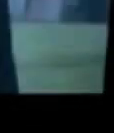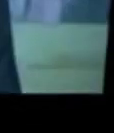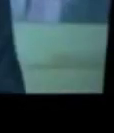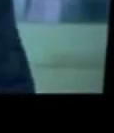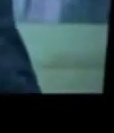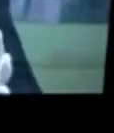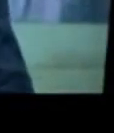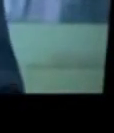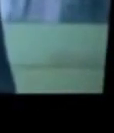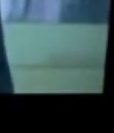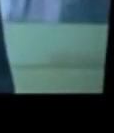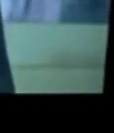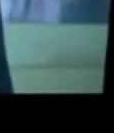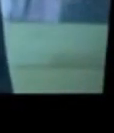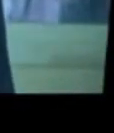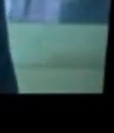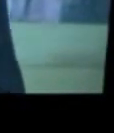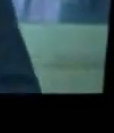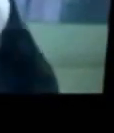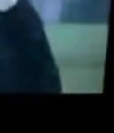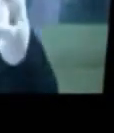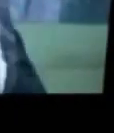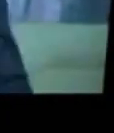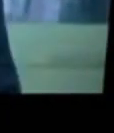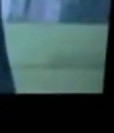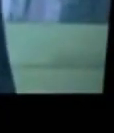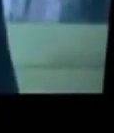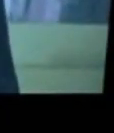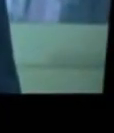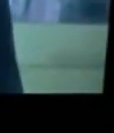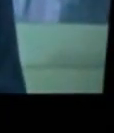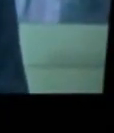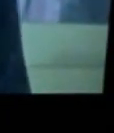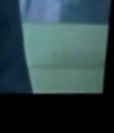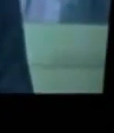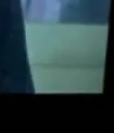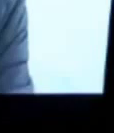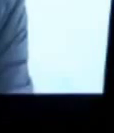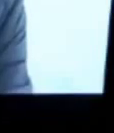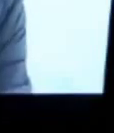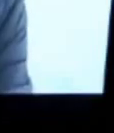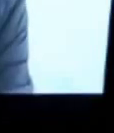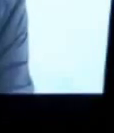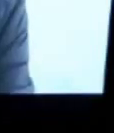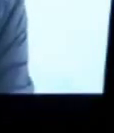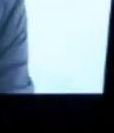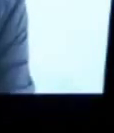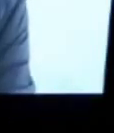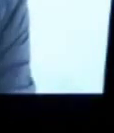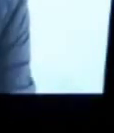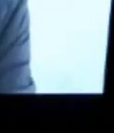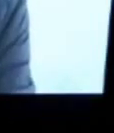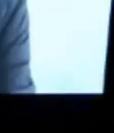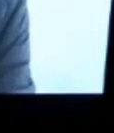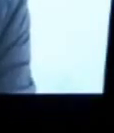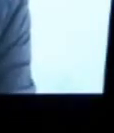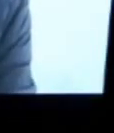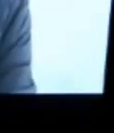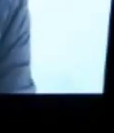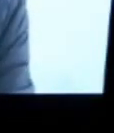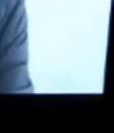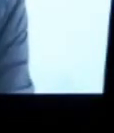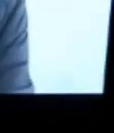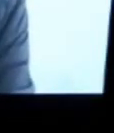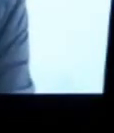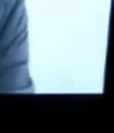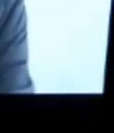E não vamos parar esse movimento enquanto realmente essa obra não sair do papel. Nós vamos reivindicar aos nossos deputados, nós